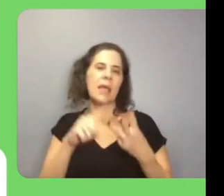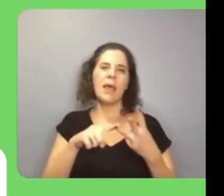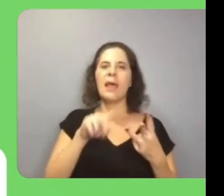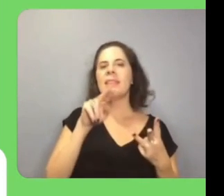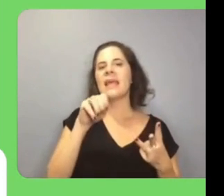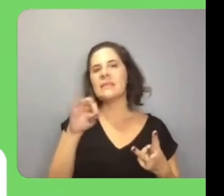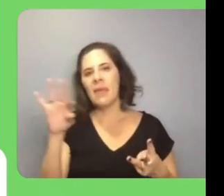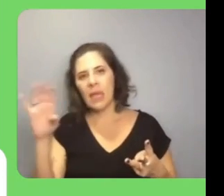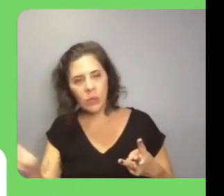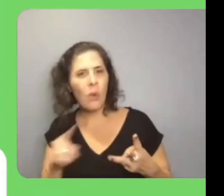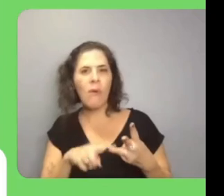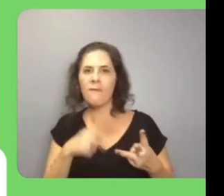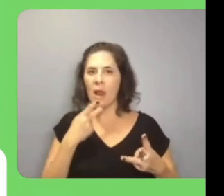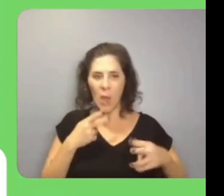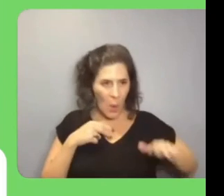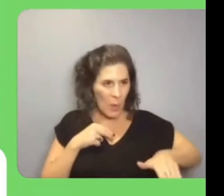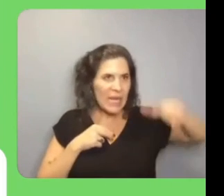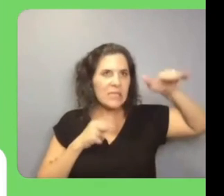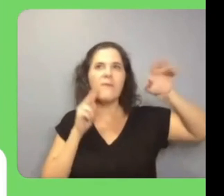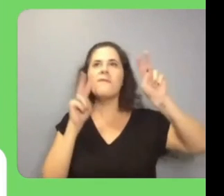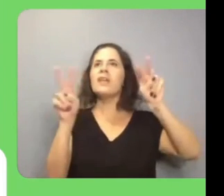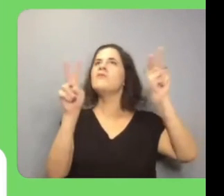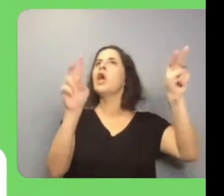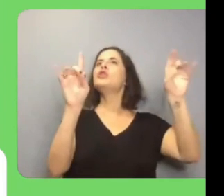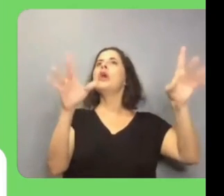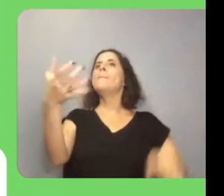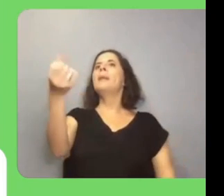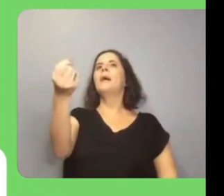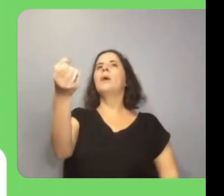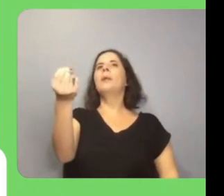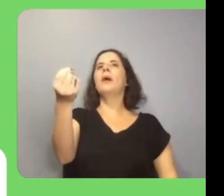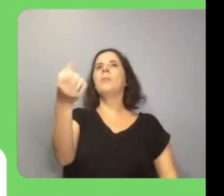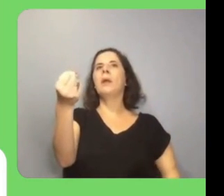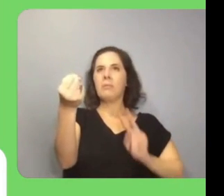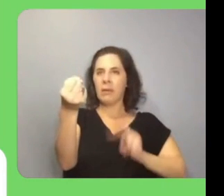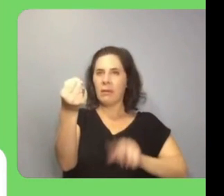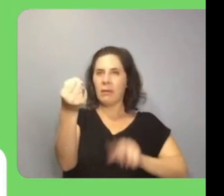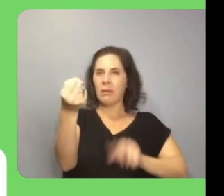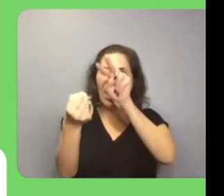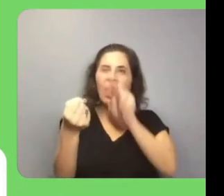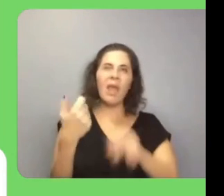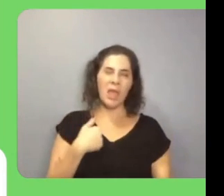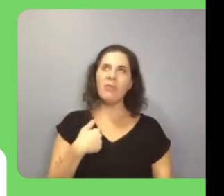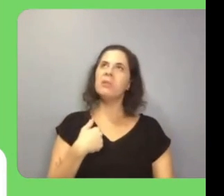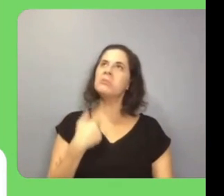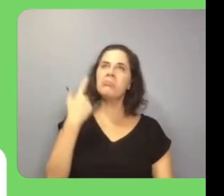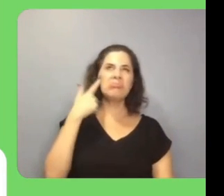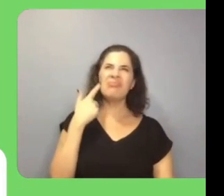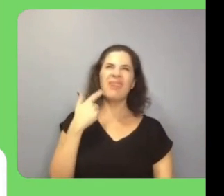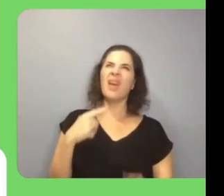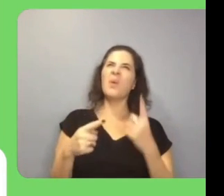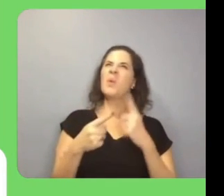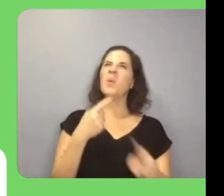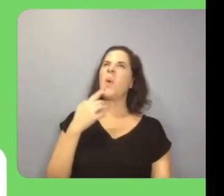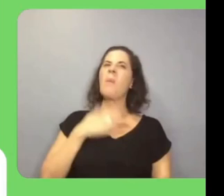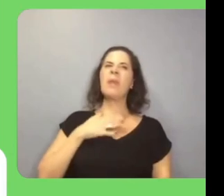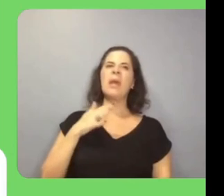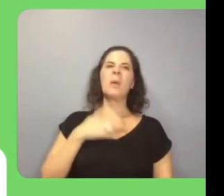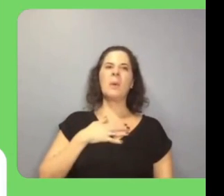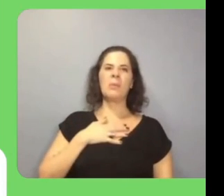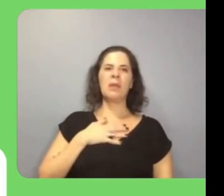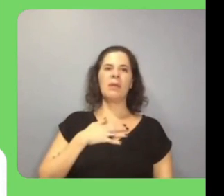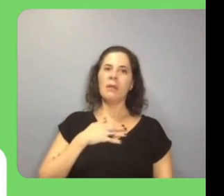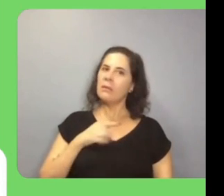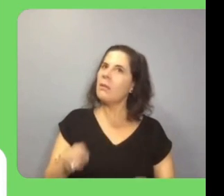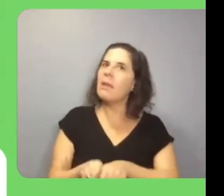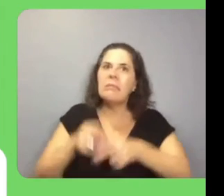assistindo só pessoas brancas, você vai crescer embranquecido, porque você... E complexado,